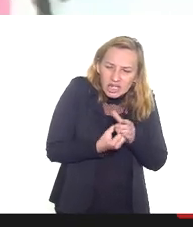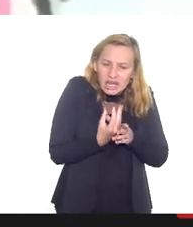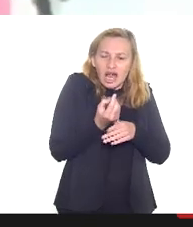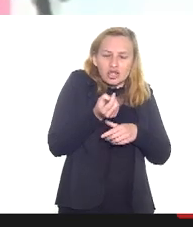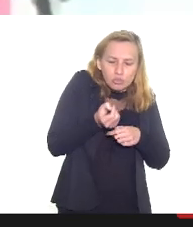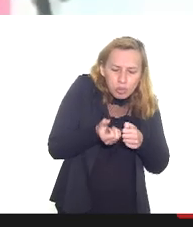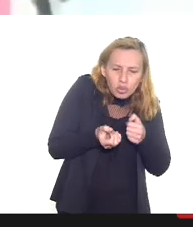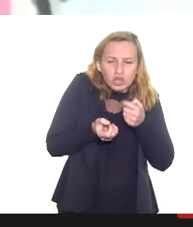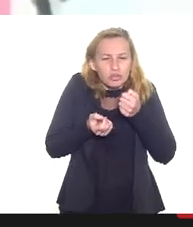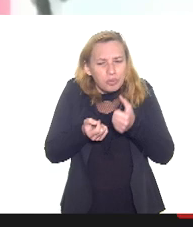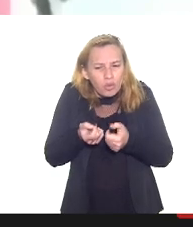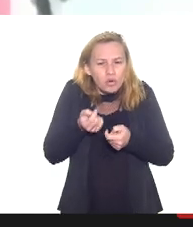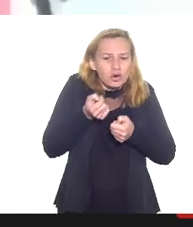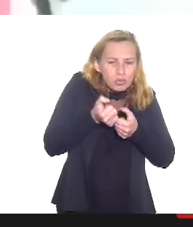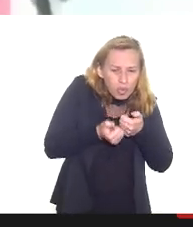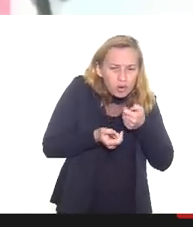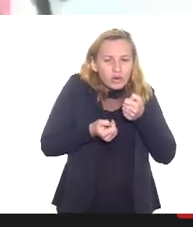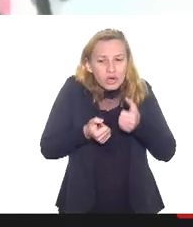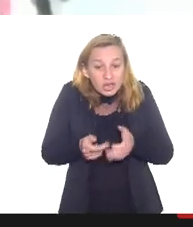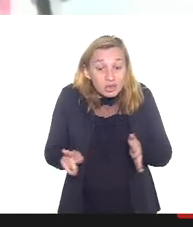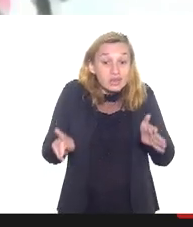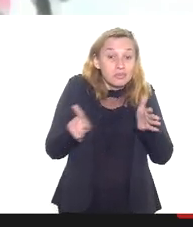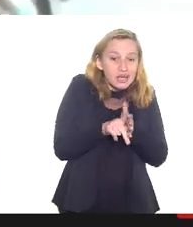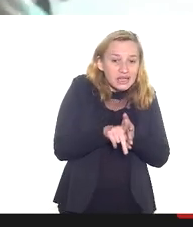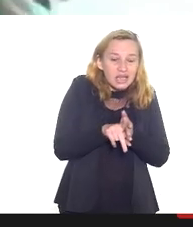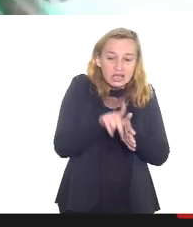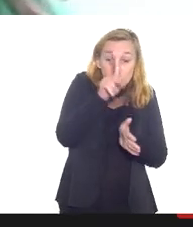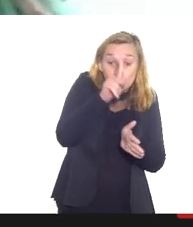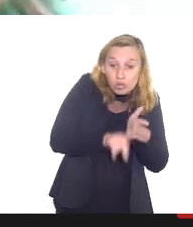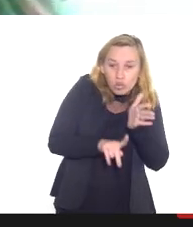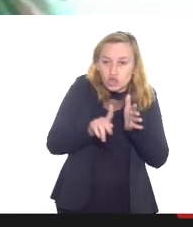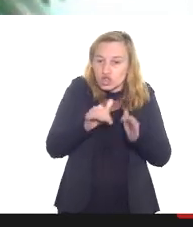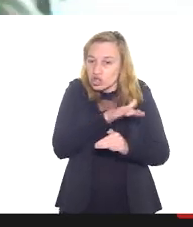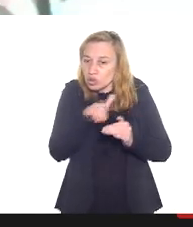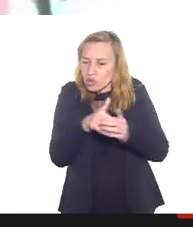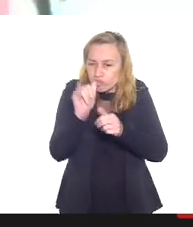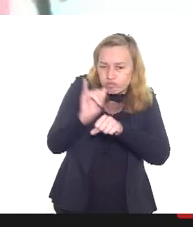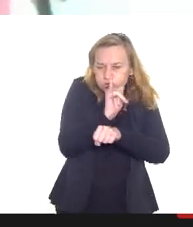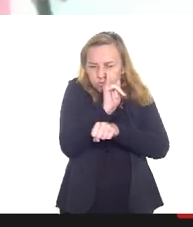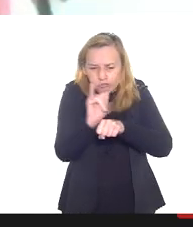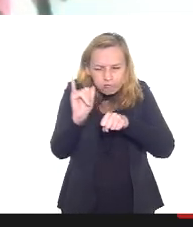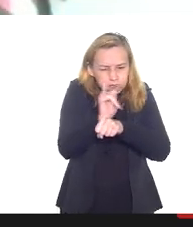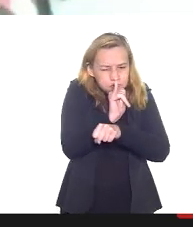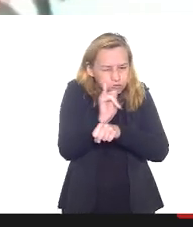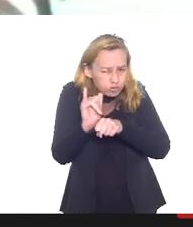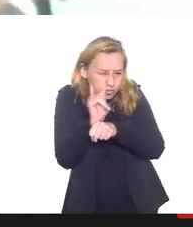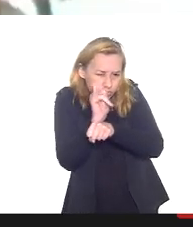faz parte de um projeto totalmente articulado.